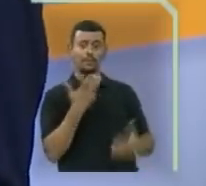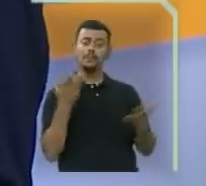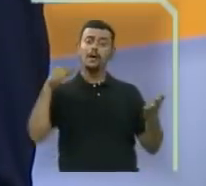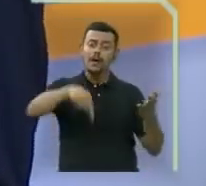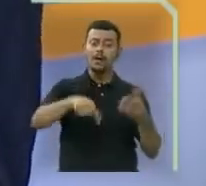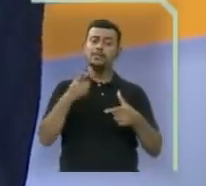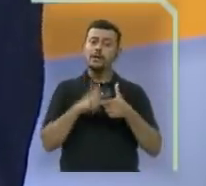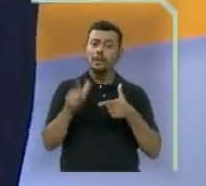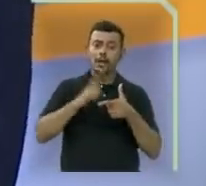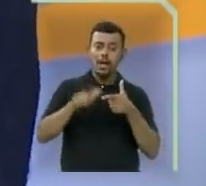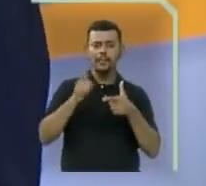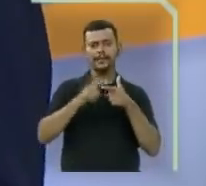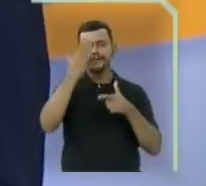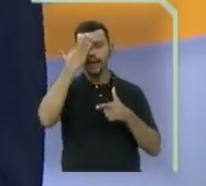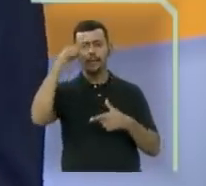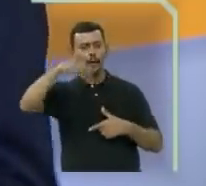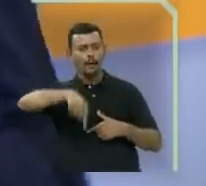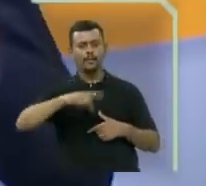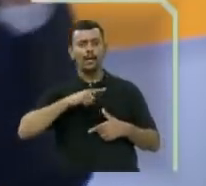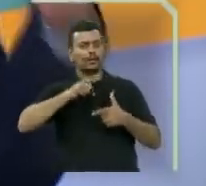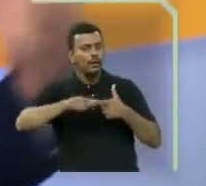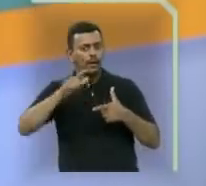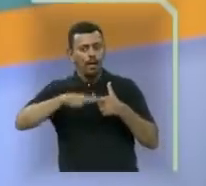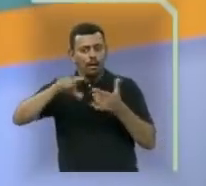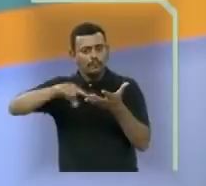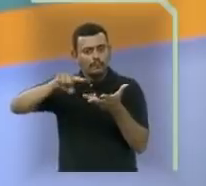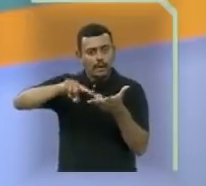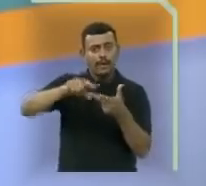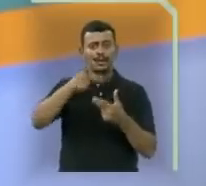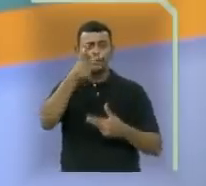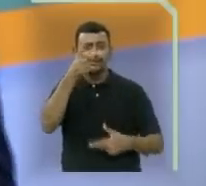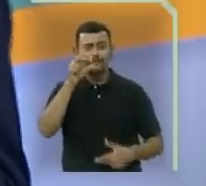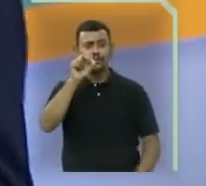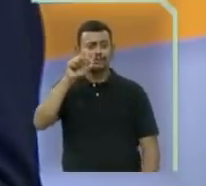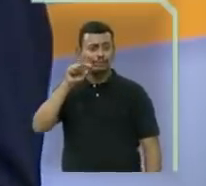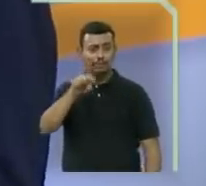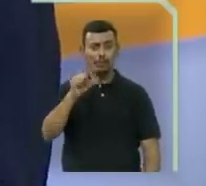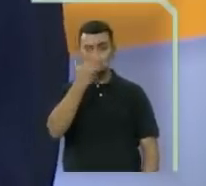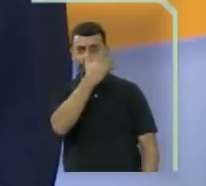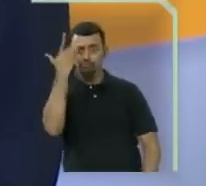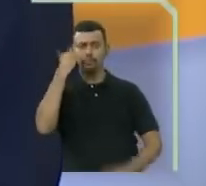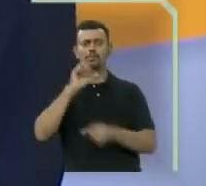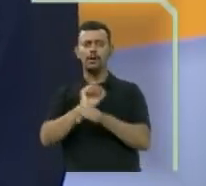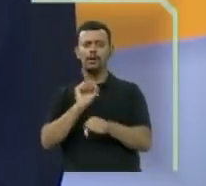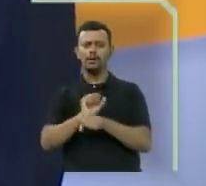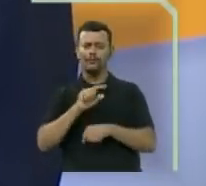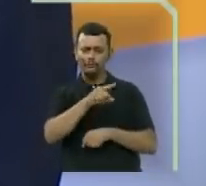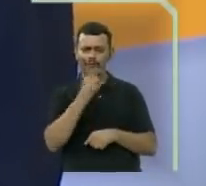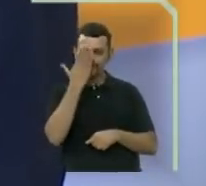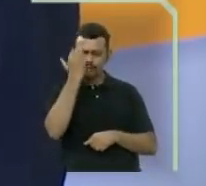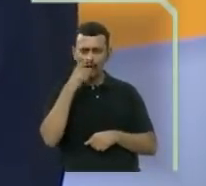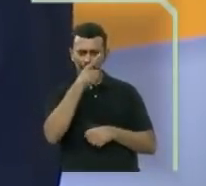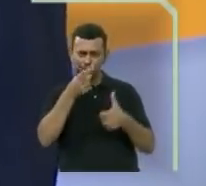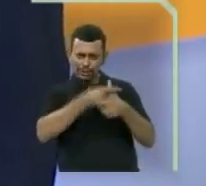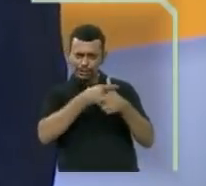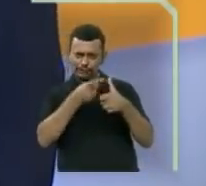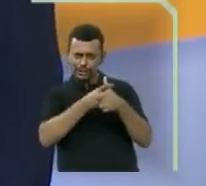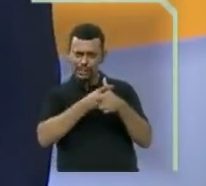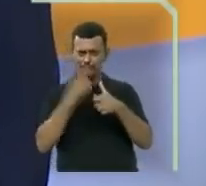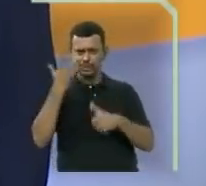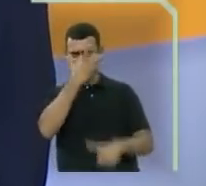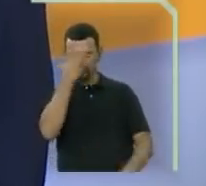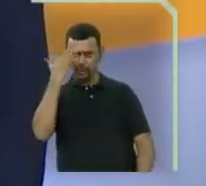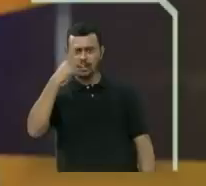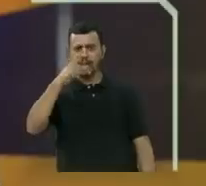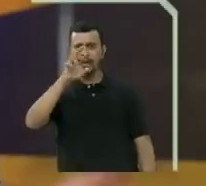os precatórios. Nós temos muitos precatórios em São Paulo, mais de 20 mil pessoas esperando. Você sabe quanto que é a dívida de precatório no Estado de São Paulo?